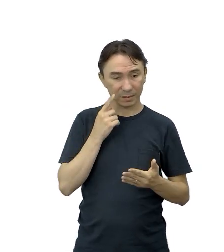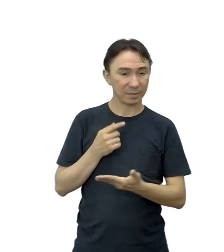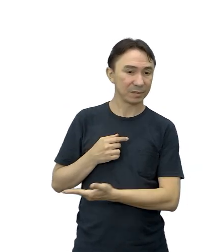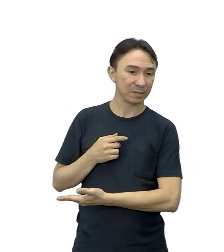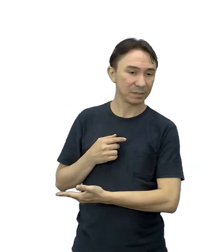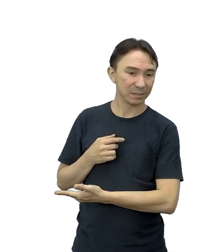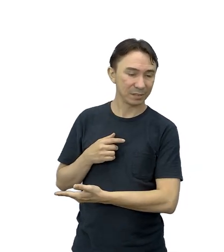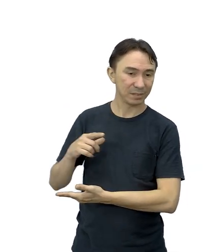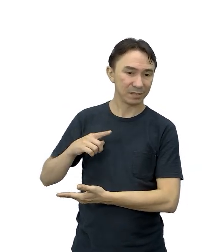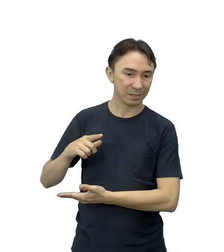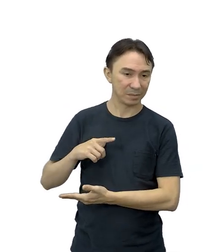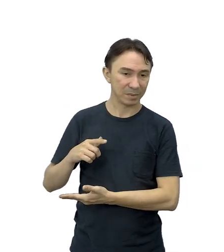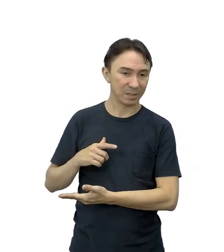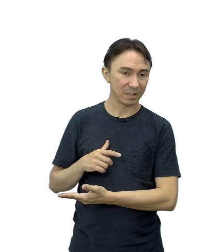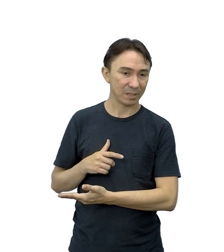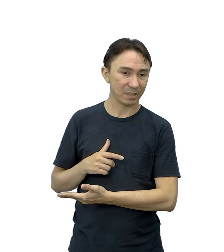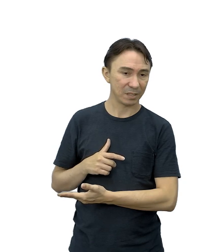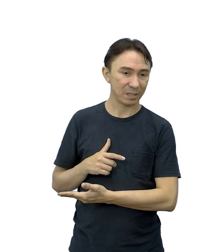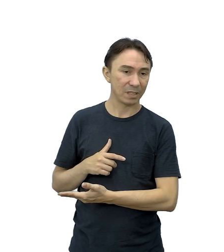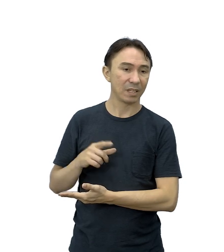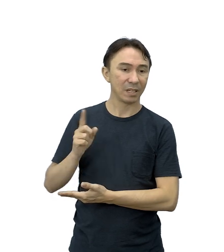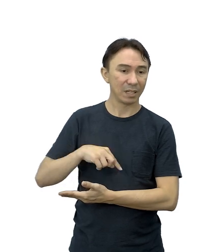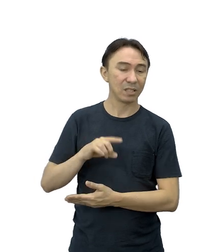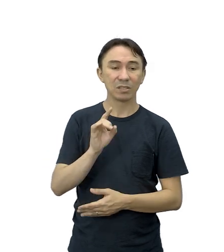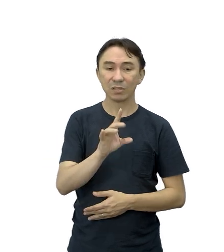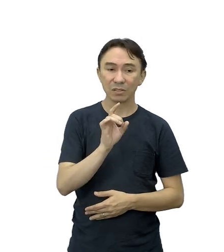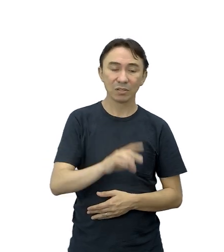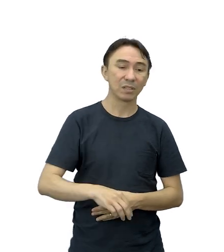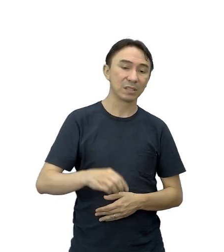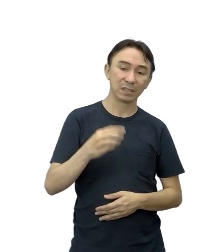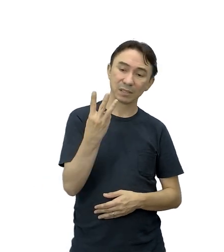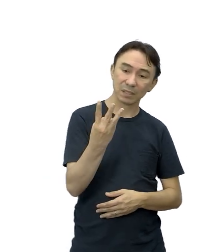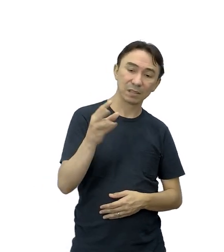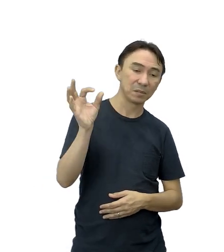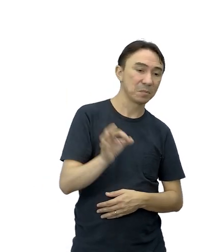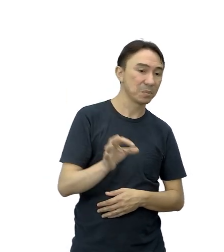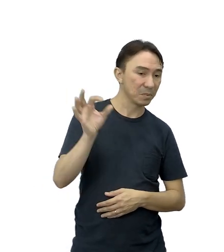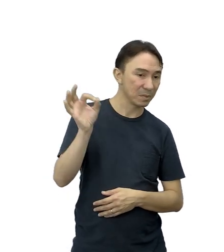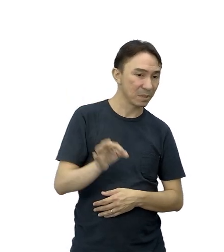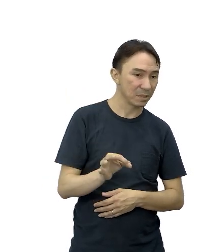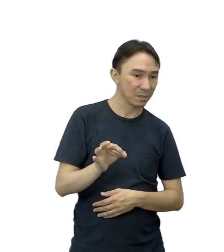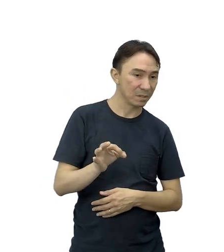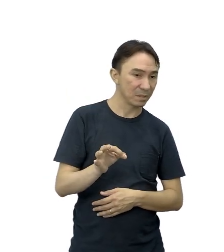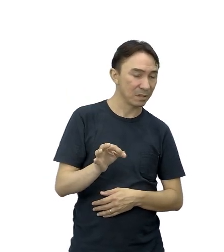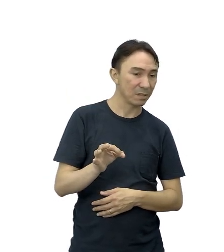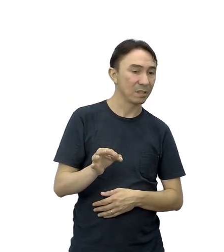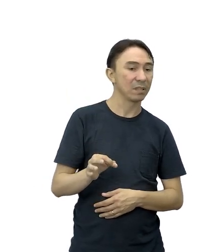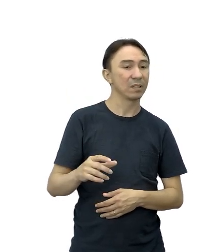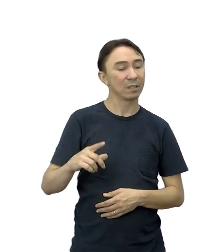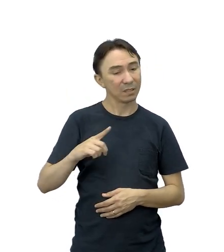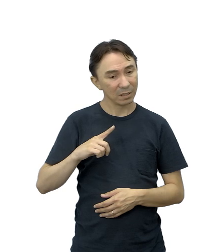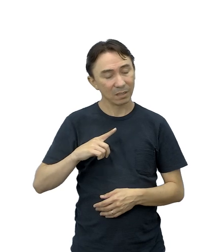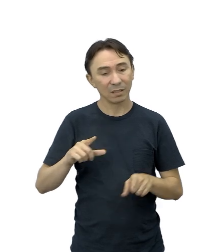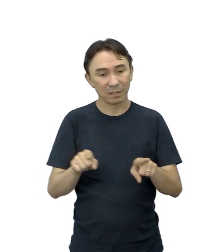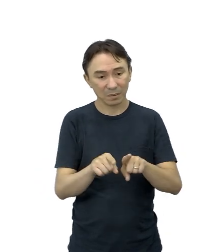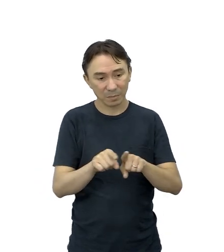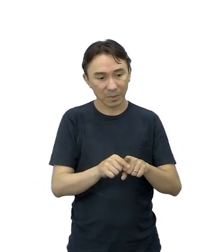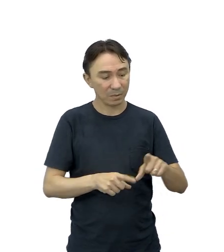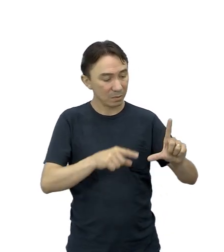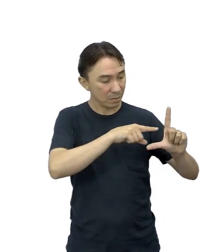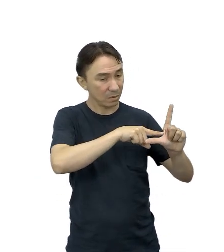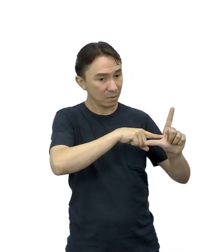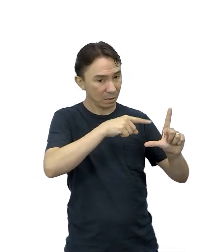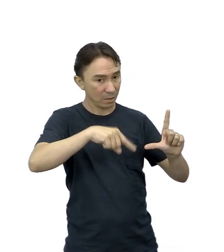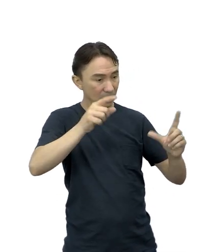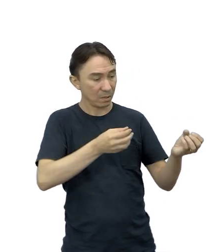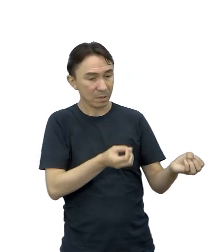infelizmente a setinha ficou em cima, mas são 3% aqui. Nós temos um indicador que é para se olhar também, claro, não